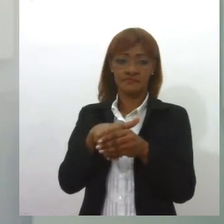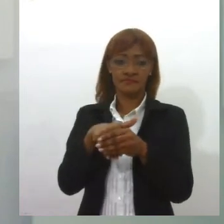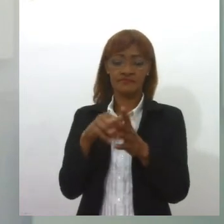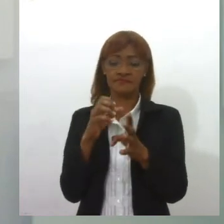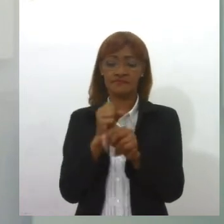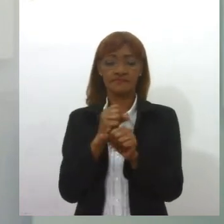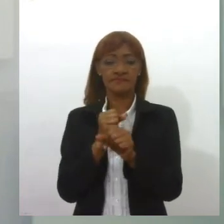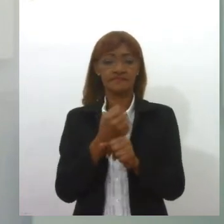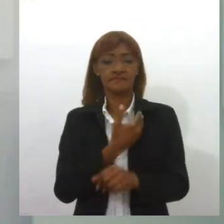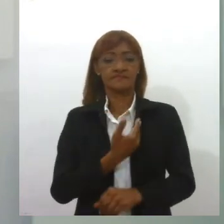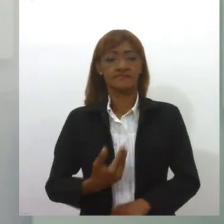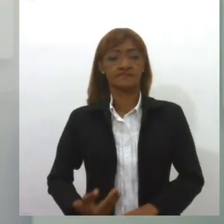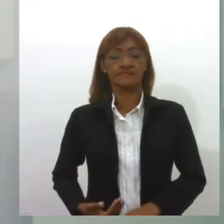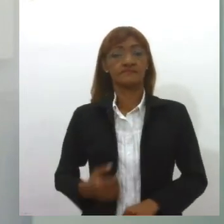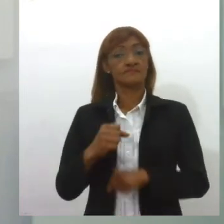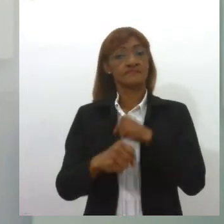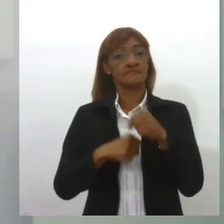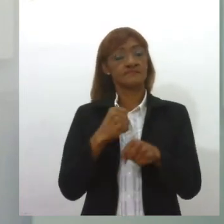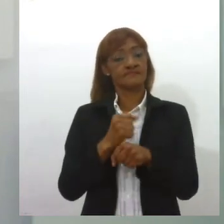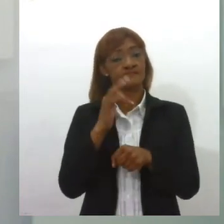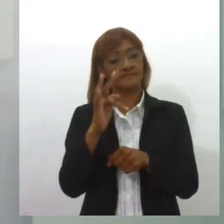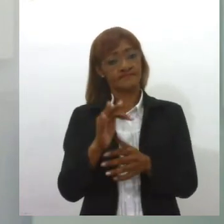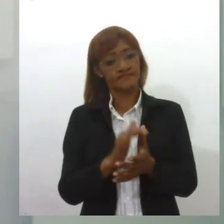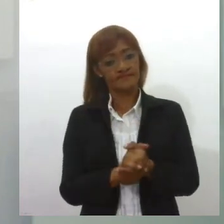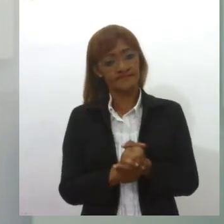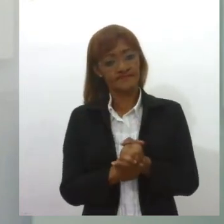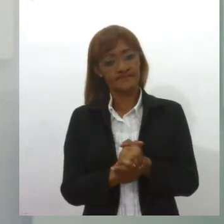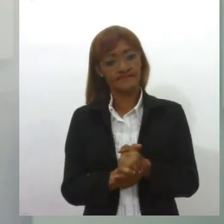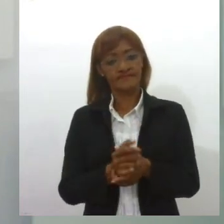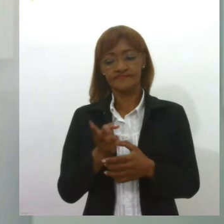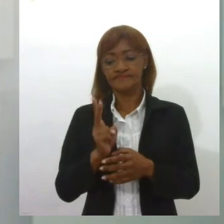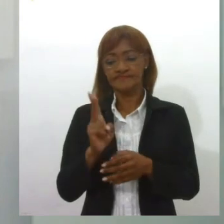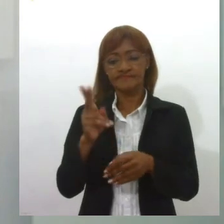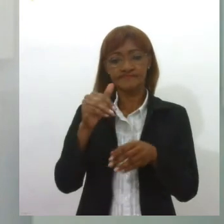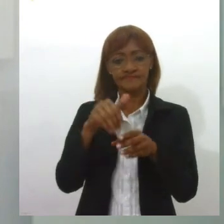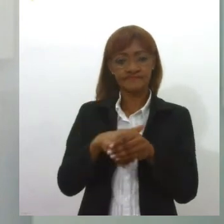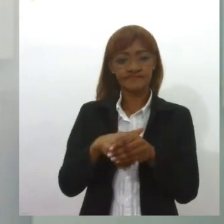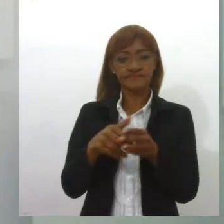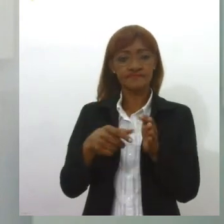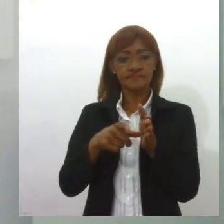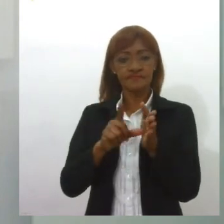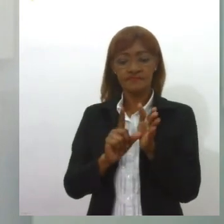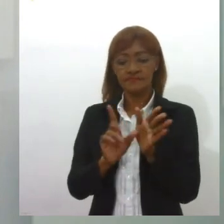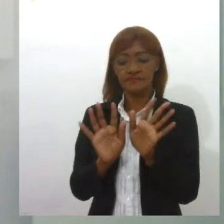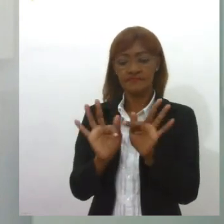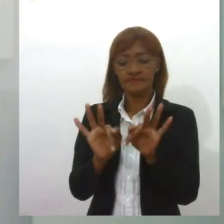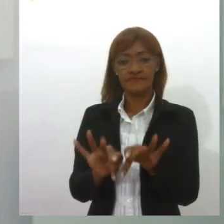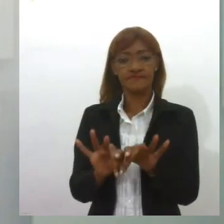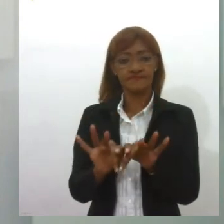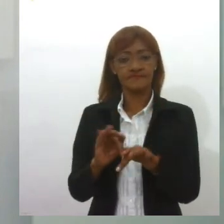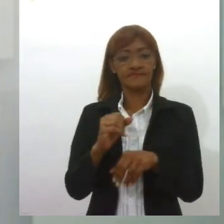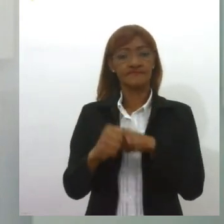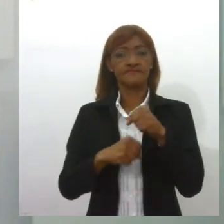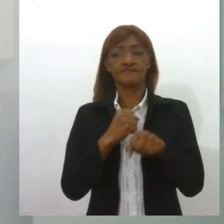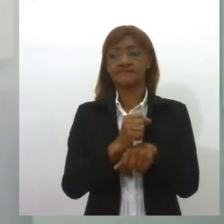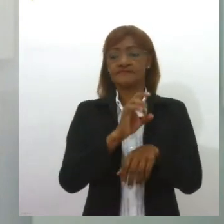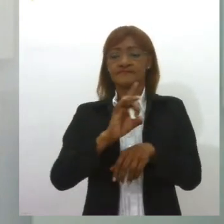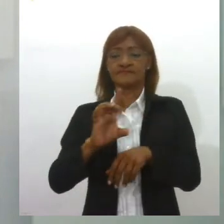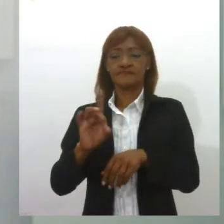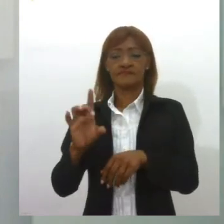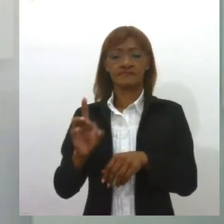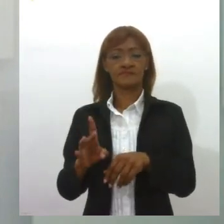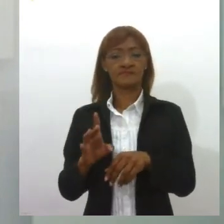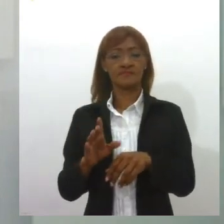do governo para o próximo ano. Lembrando que esse orçamento é sempre votado ao final do ano, de cada ano, e